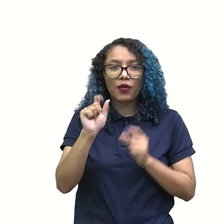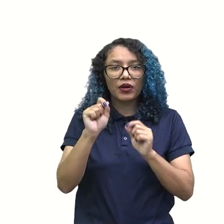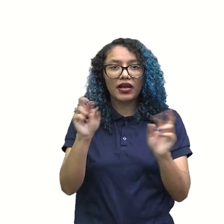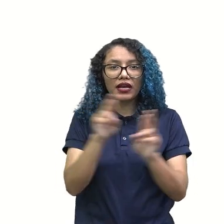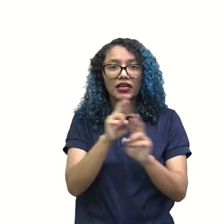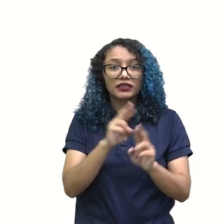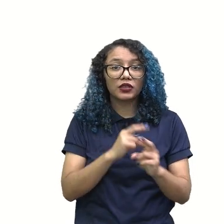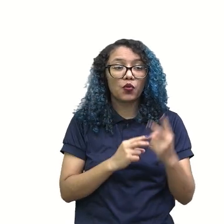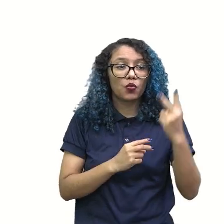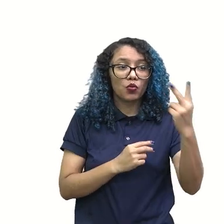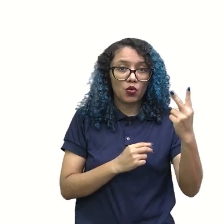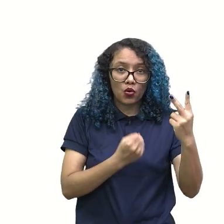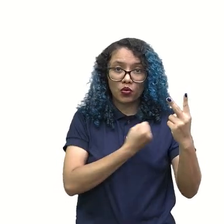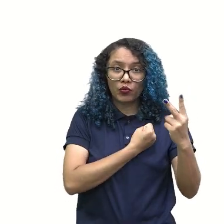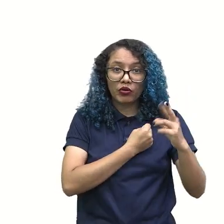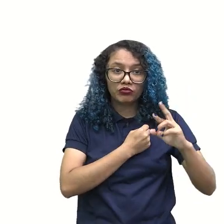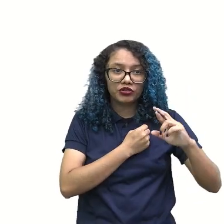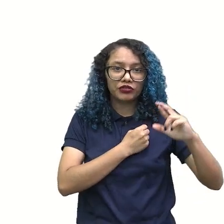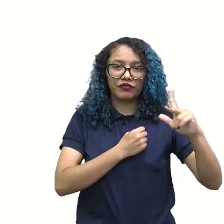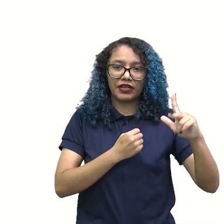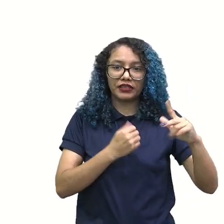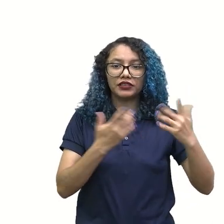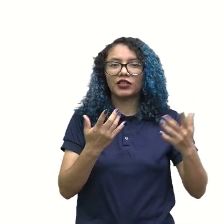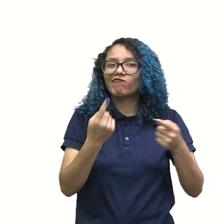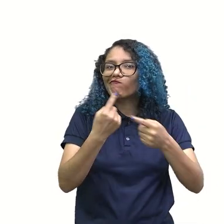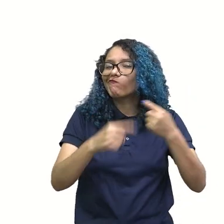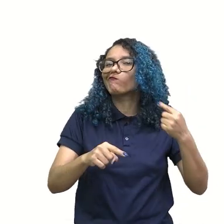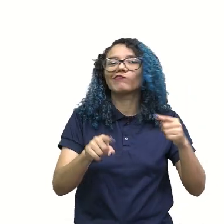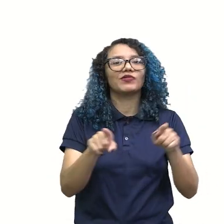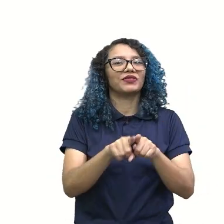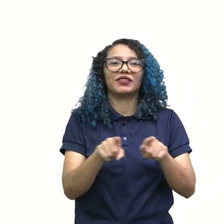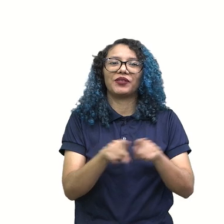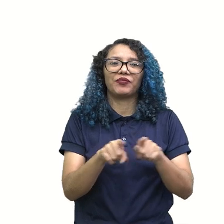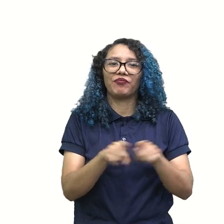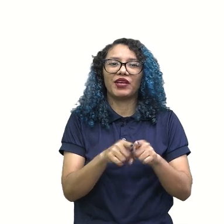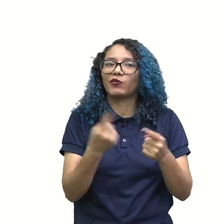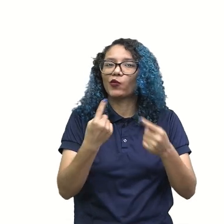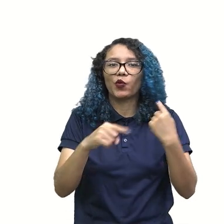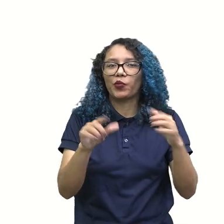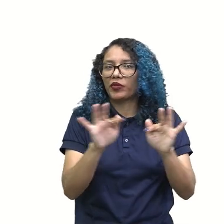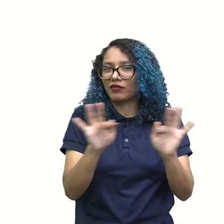elementos diferentes em B. Então, não tem como, gente. Não pode, não tem como ser